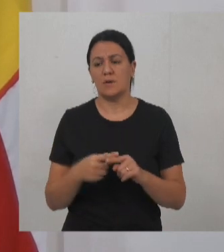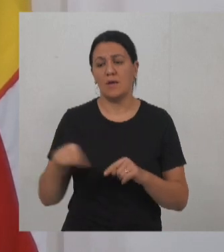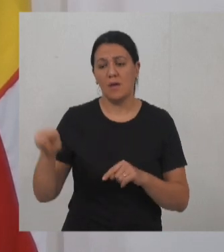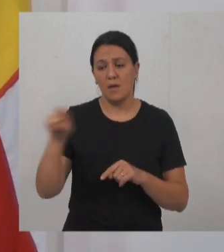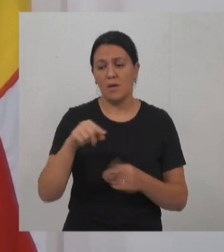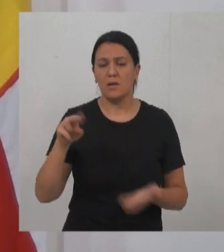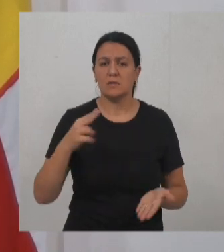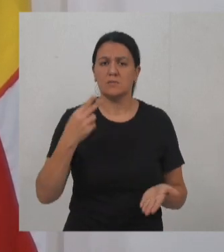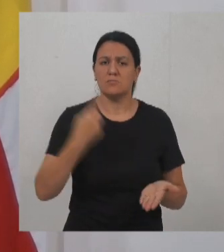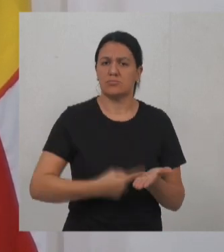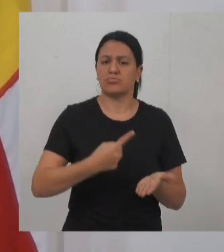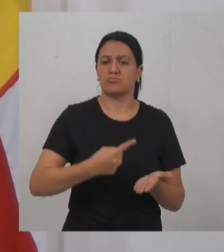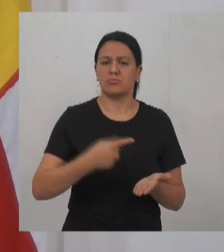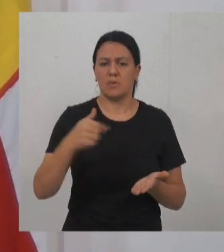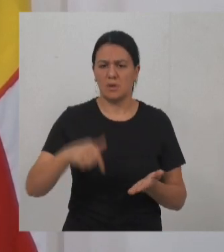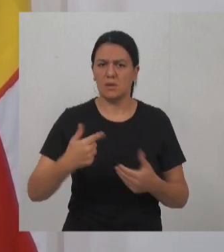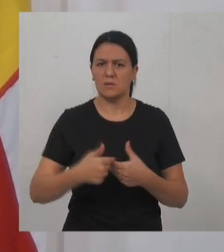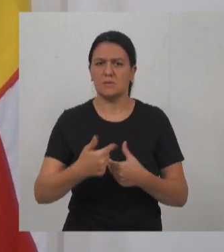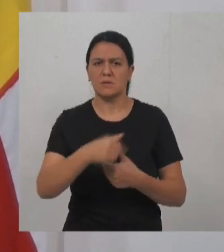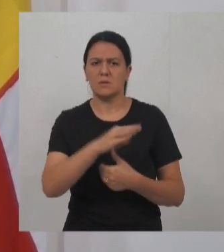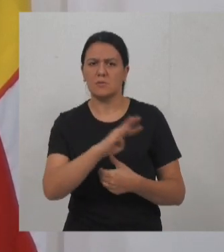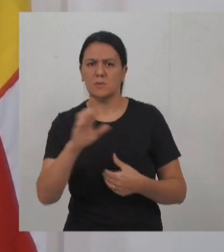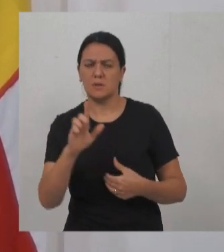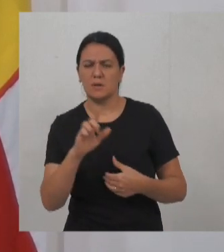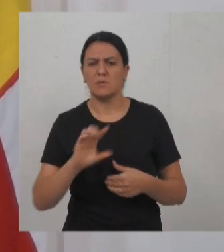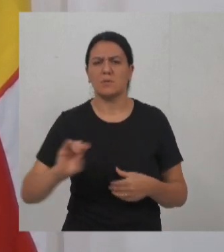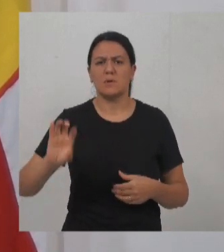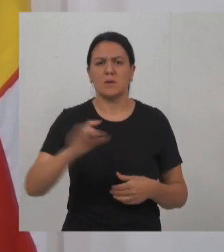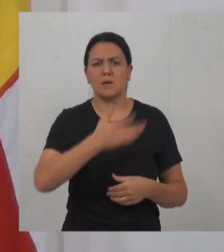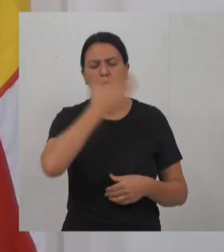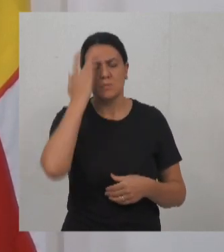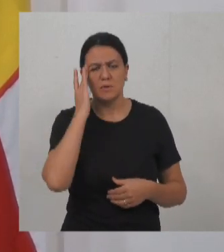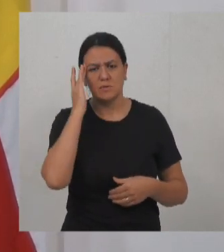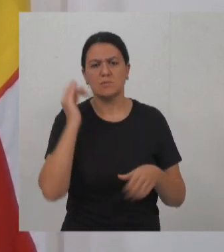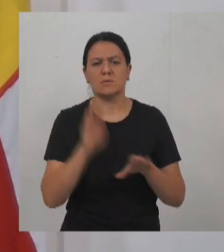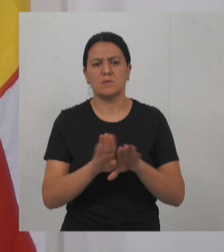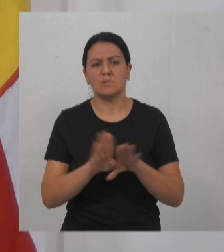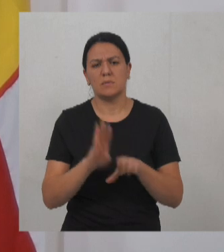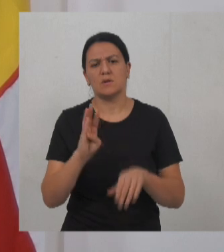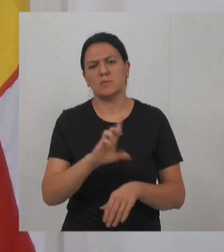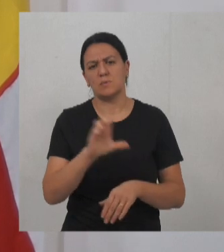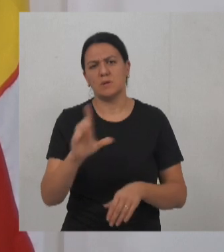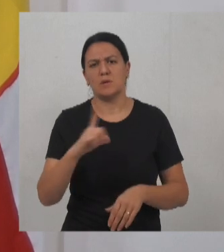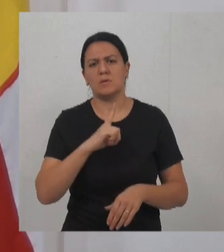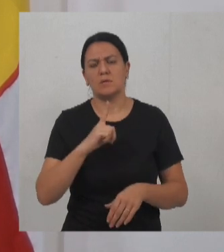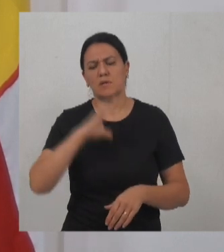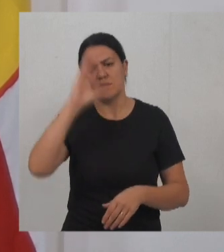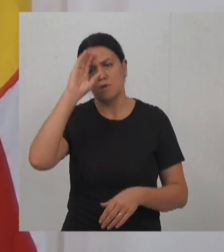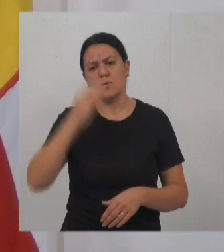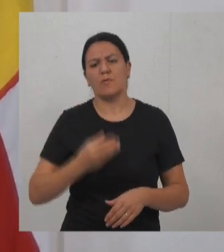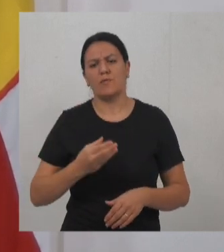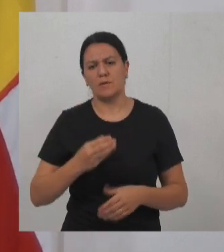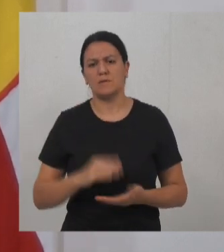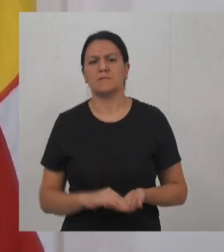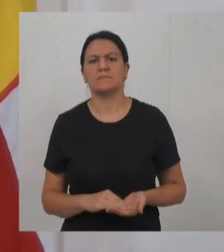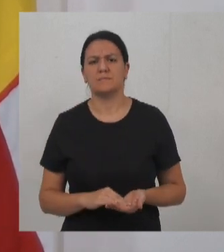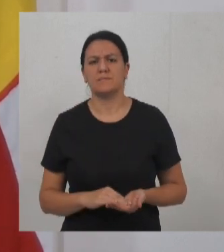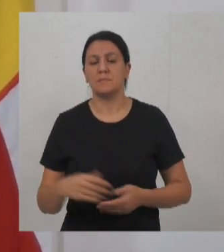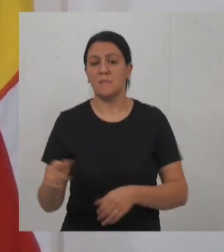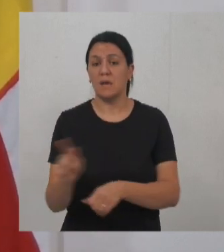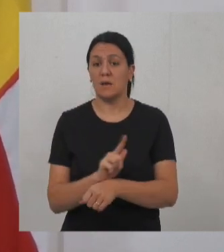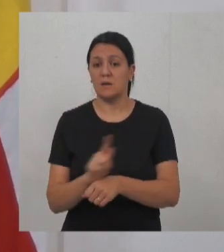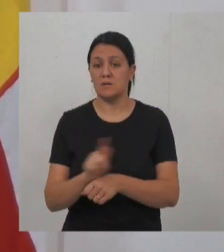com sua cidade e com os cidadãos que neles depositaram sua confiança. A gestão pública, que